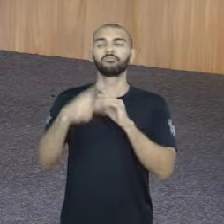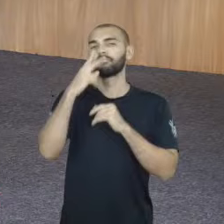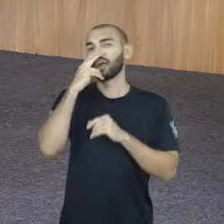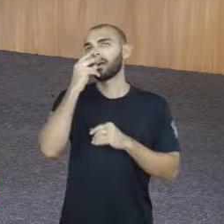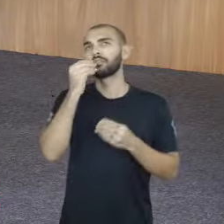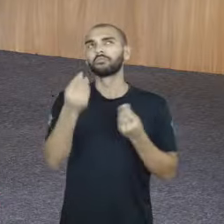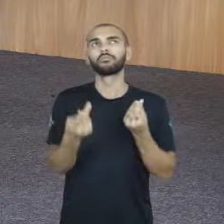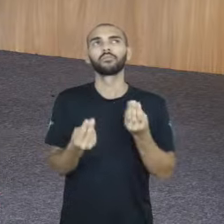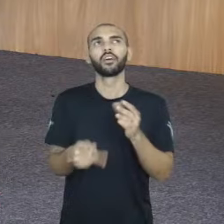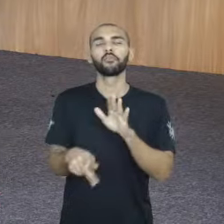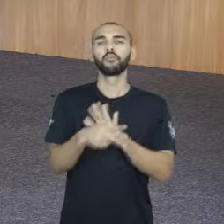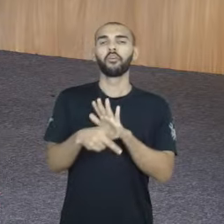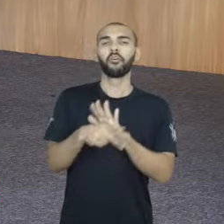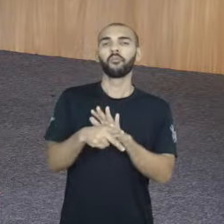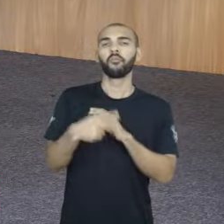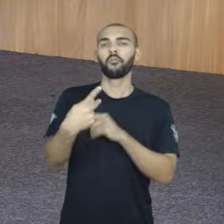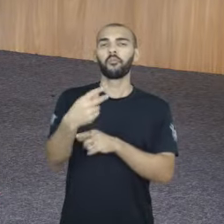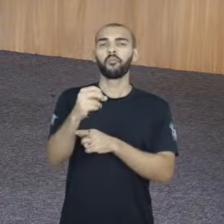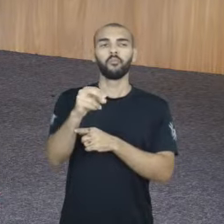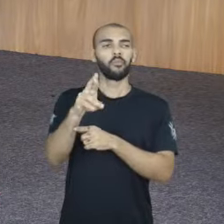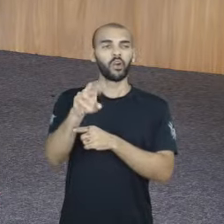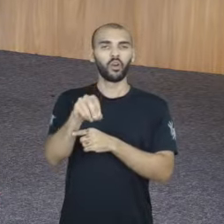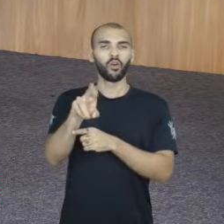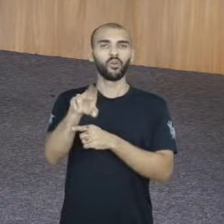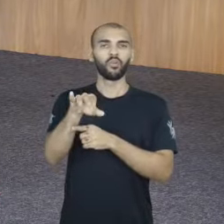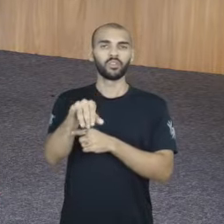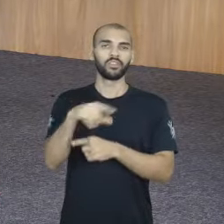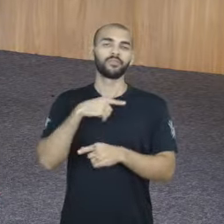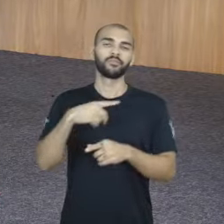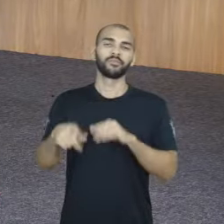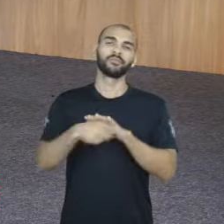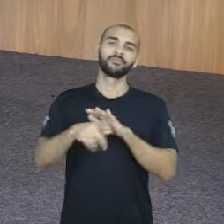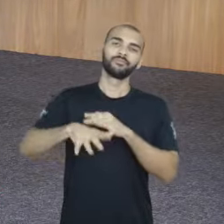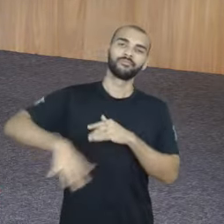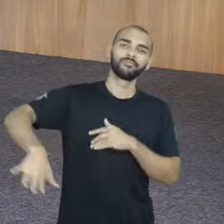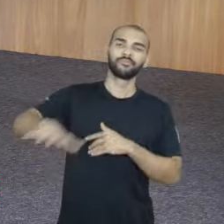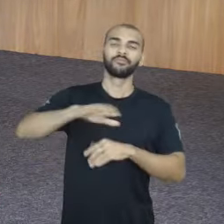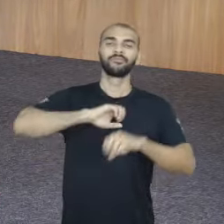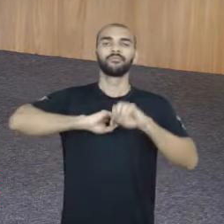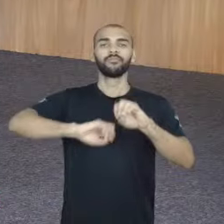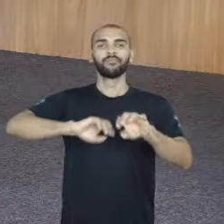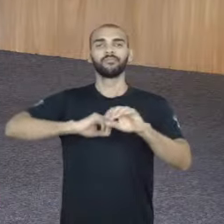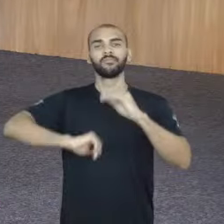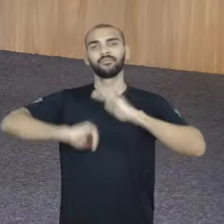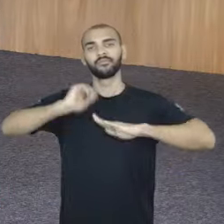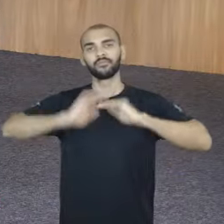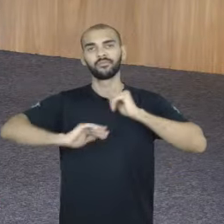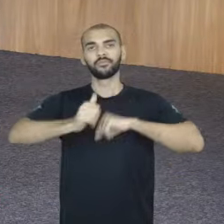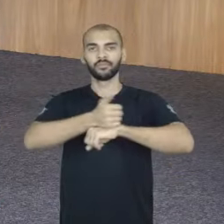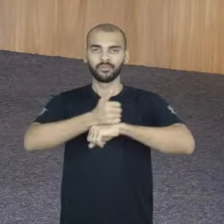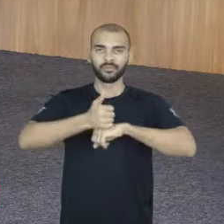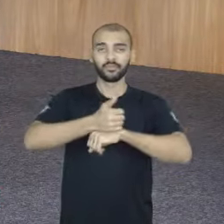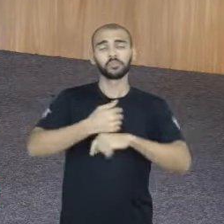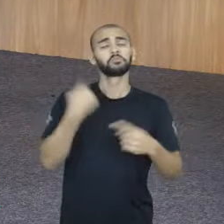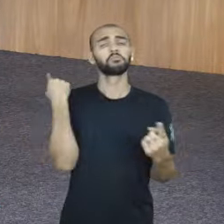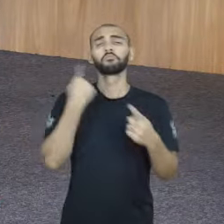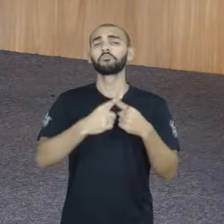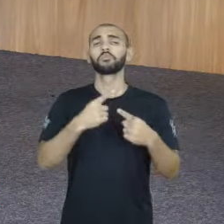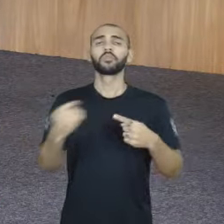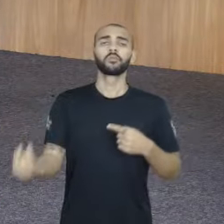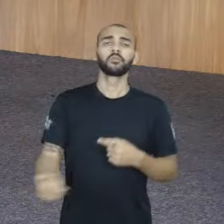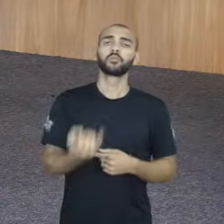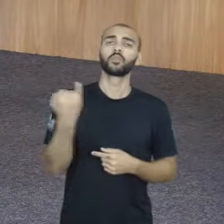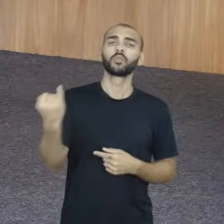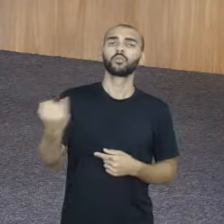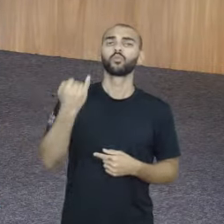da educação profissional, né, secretário? Como é que deve funcionar essa proposta e qual a importância da medida do governo Lula